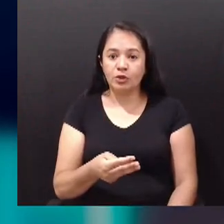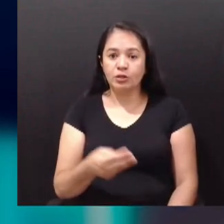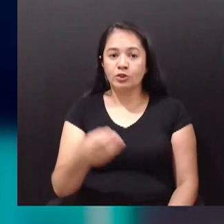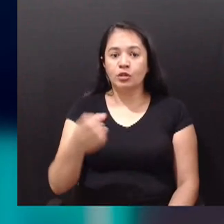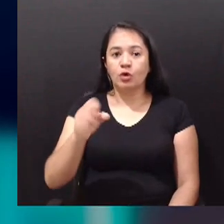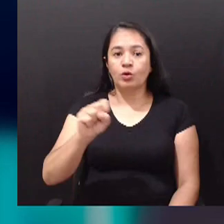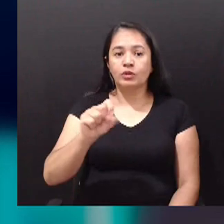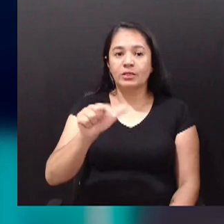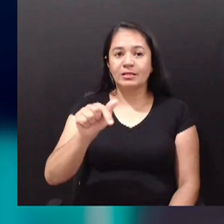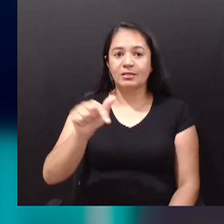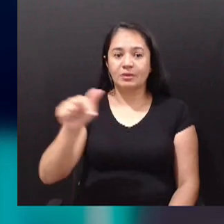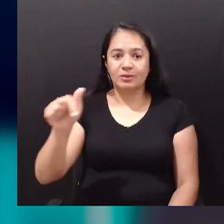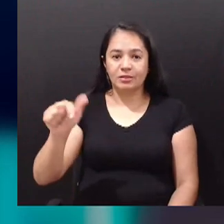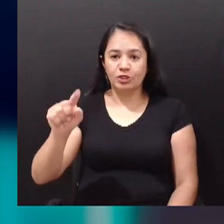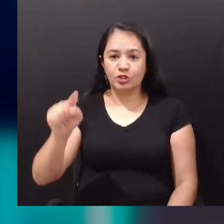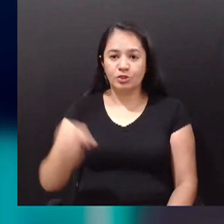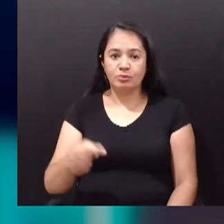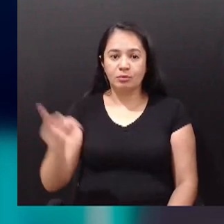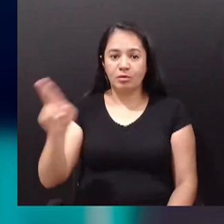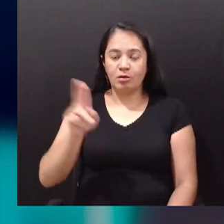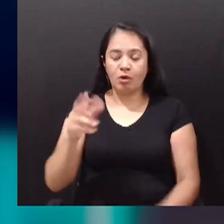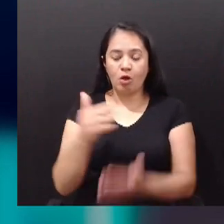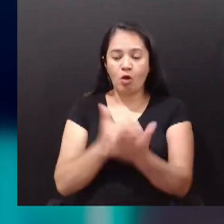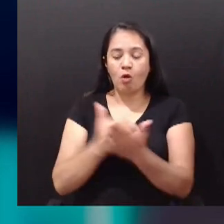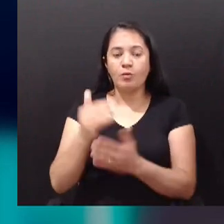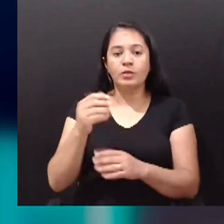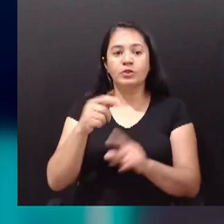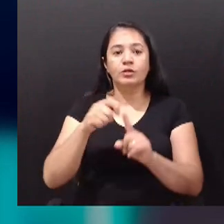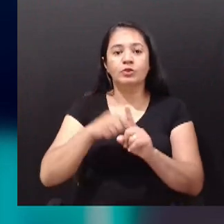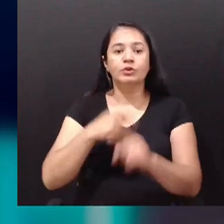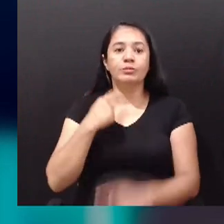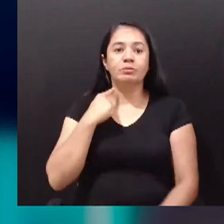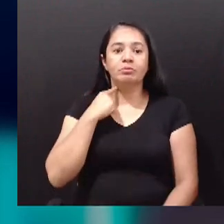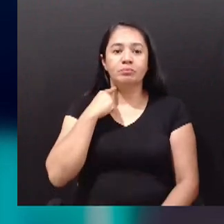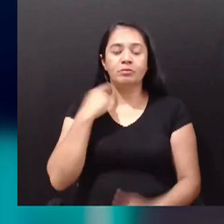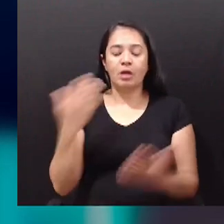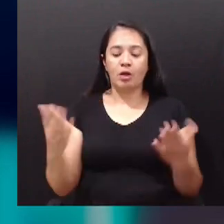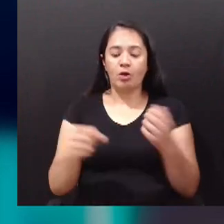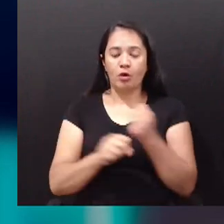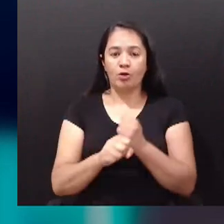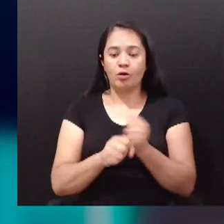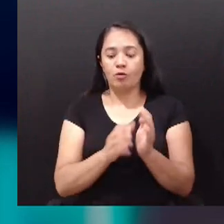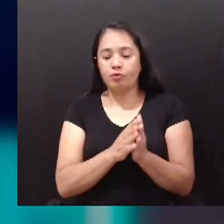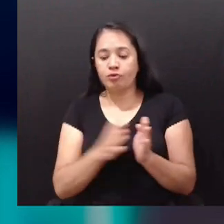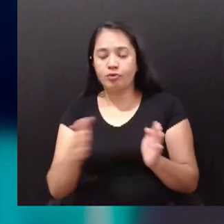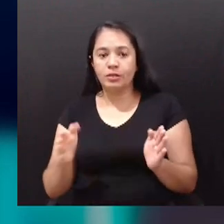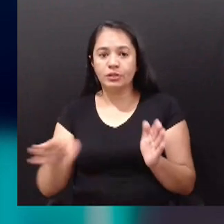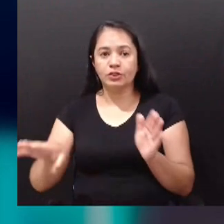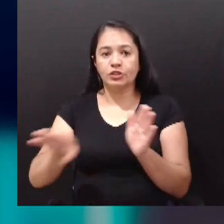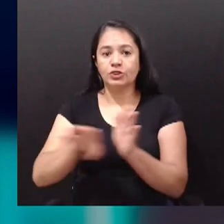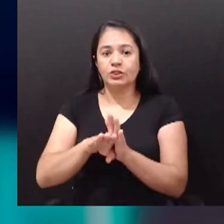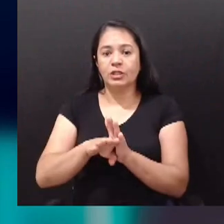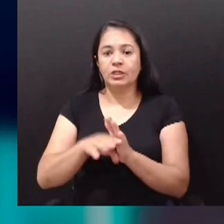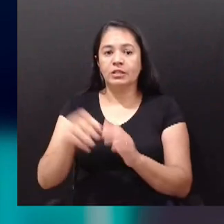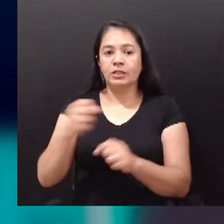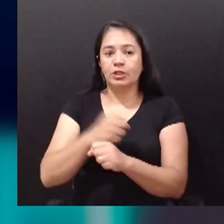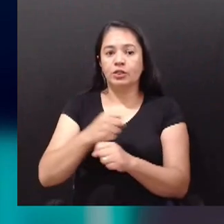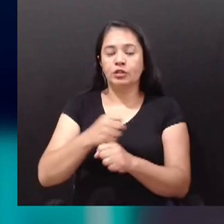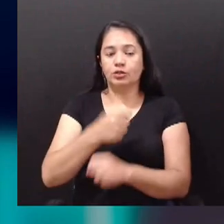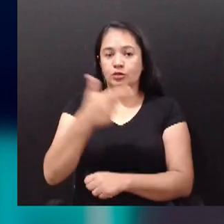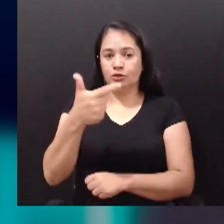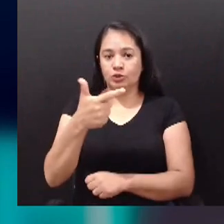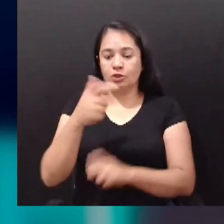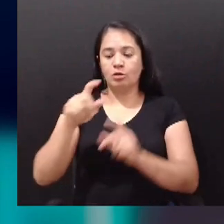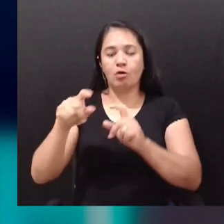205.877.000. Iniciou em maio deste ano e tem um prazo de execução de 24 meses, com uma capacidade de